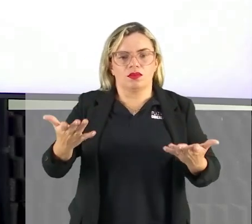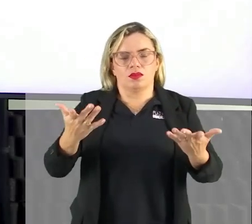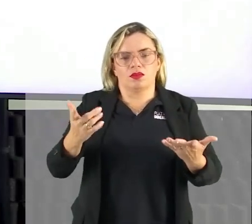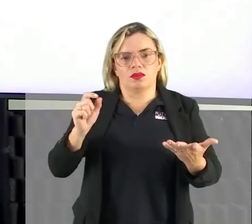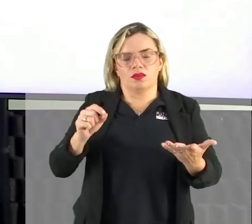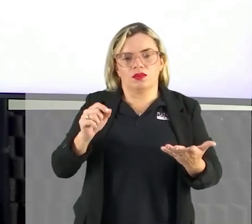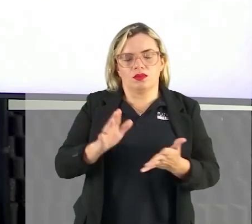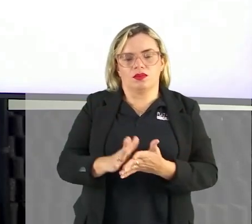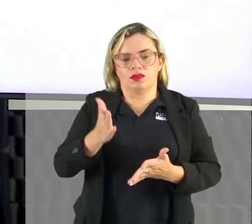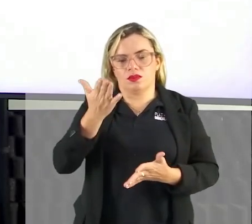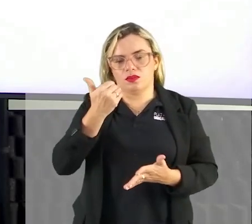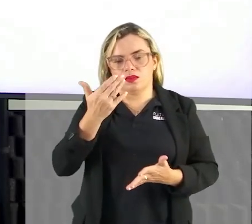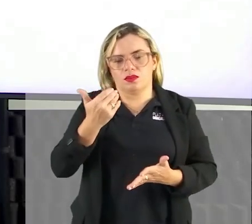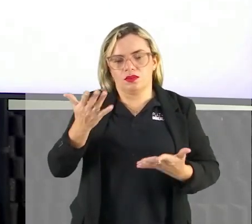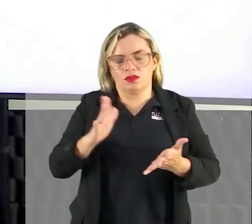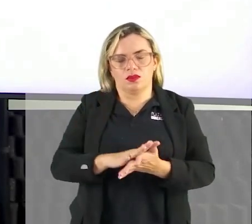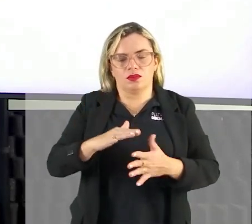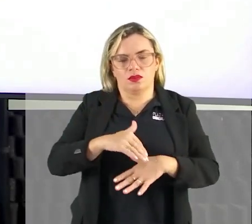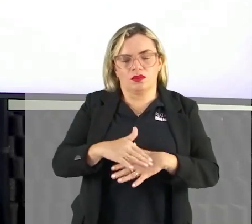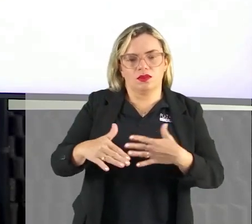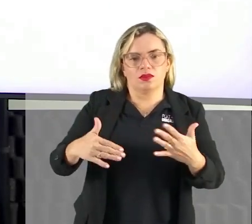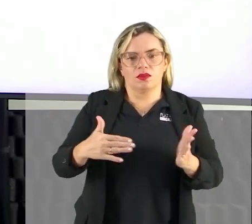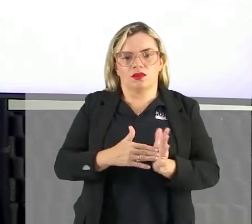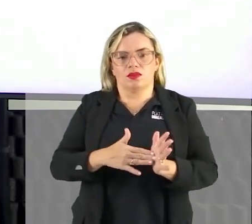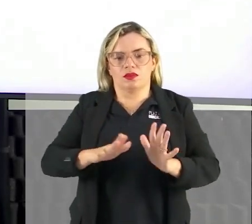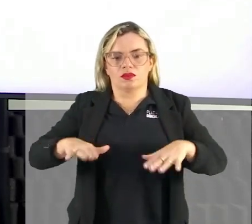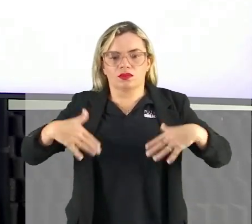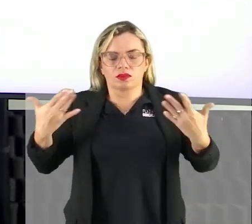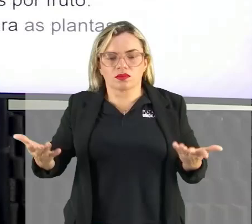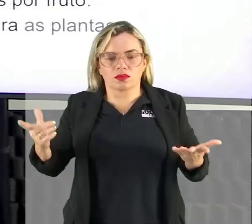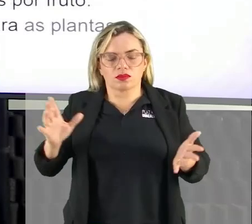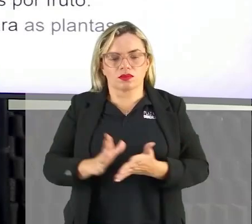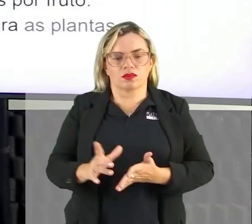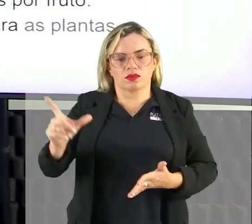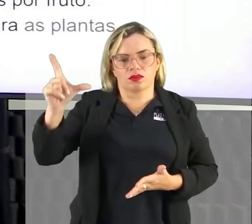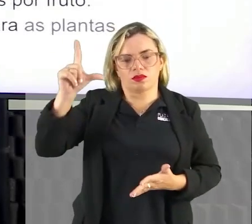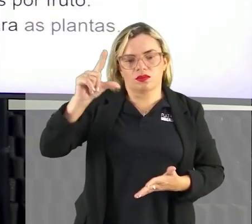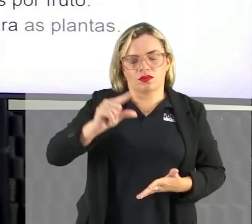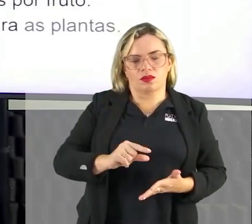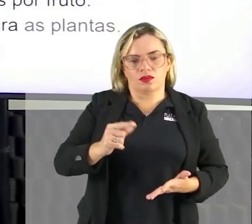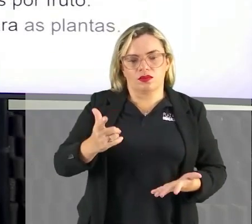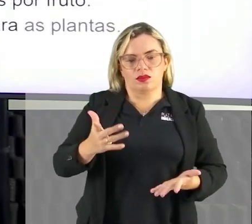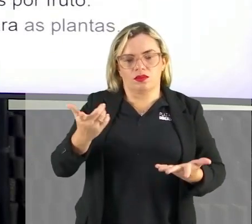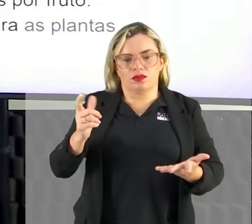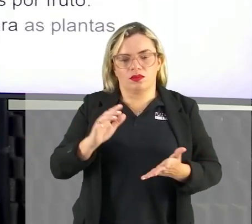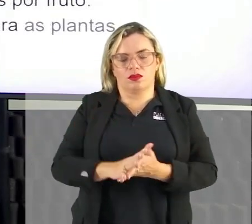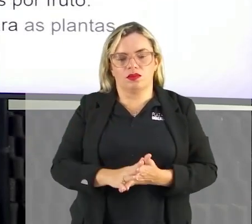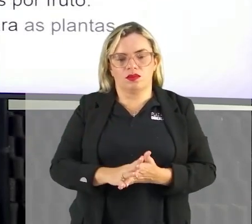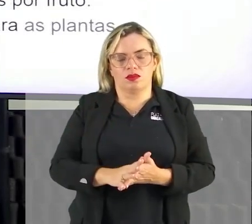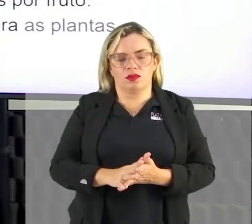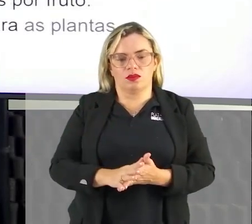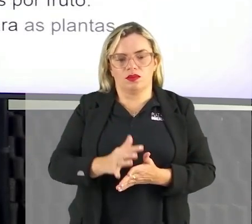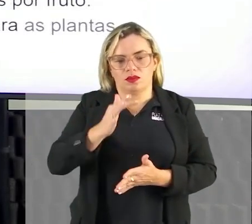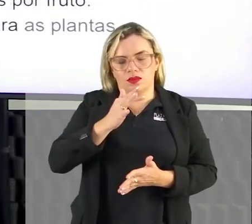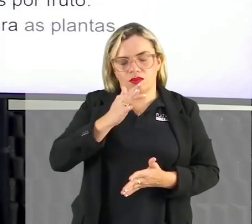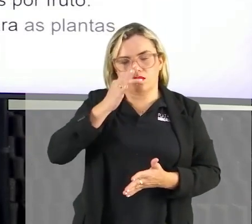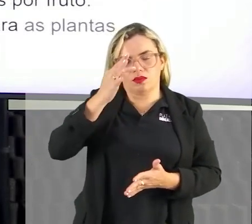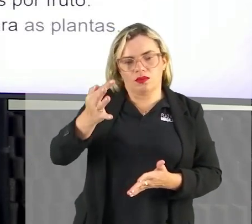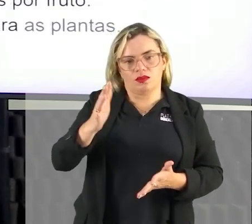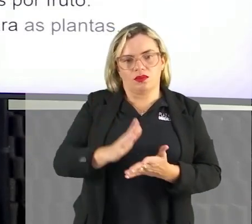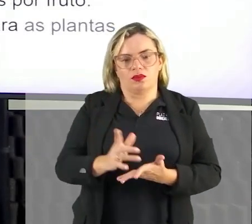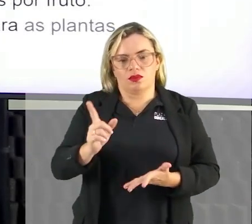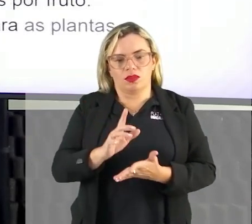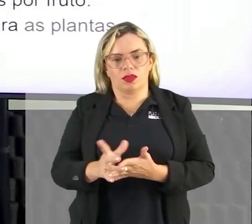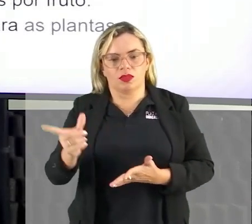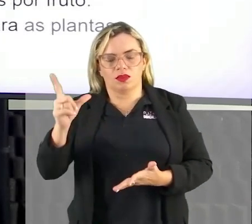ela está ali se alimentando e tudo, aí reduziu flor, não, reduziu o tamanho da planta, não